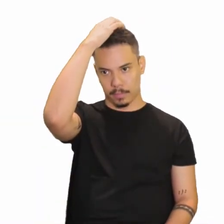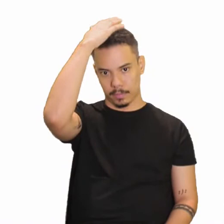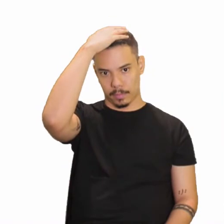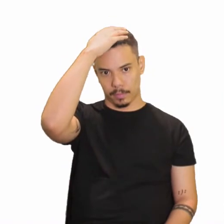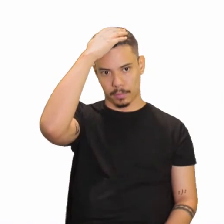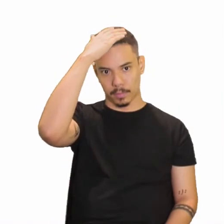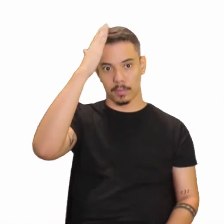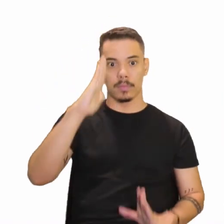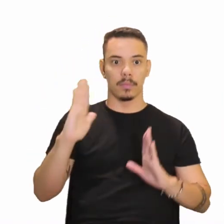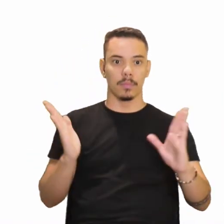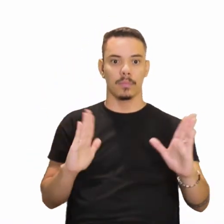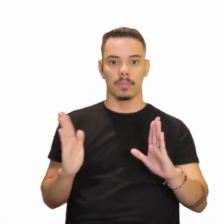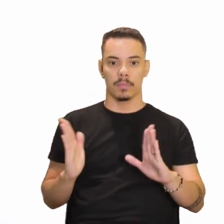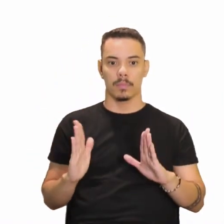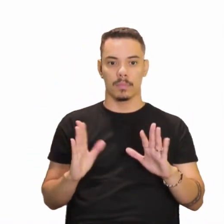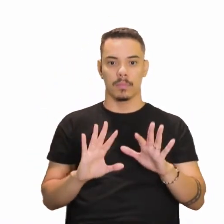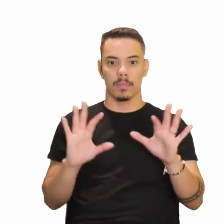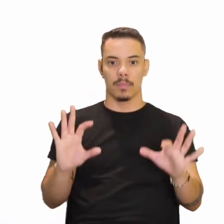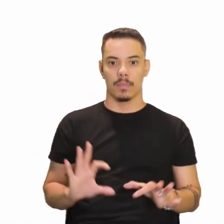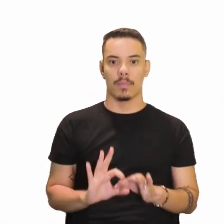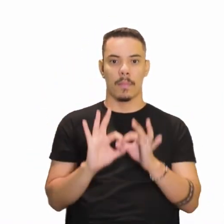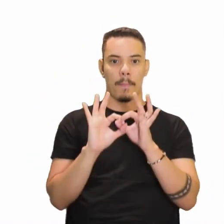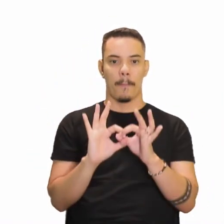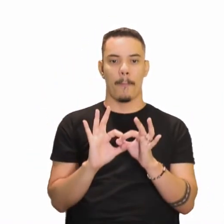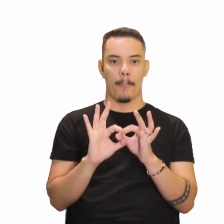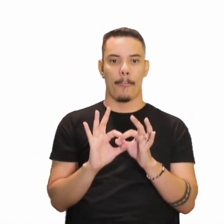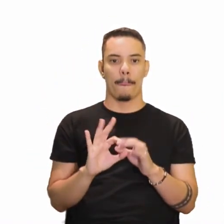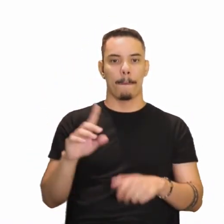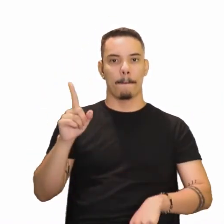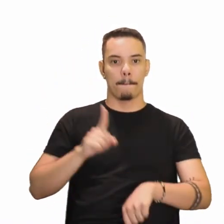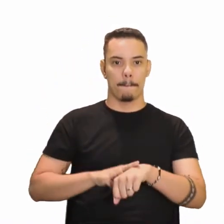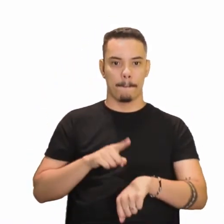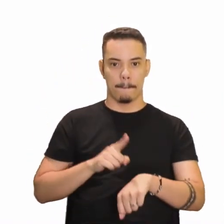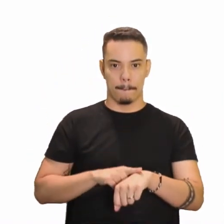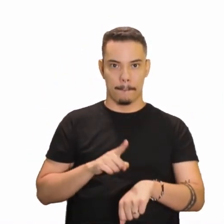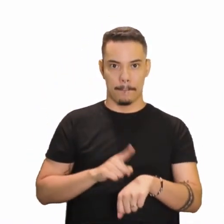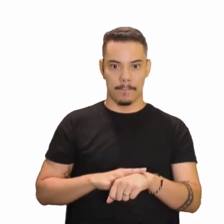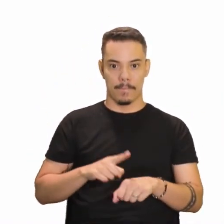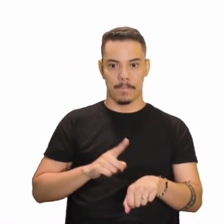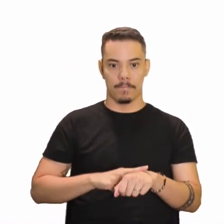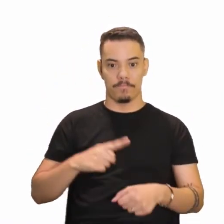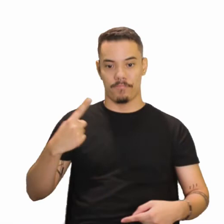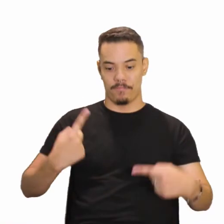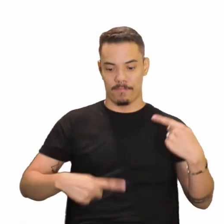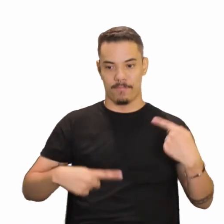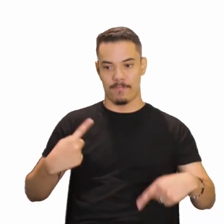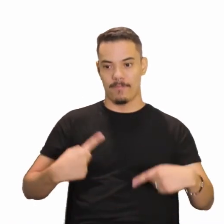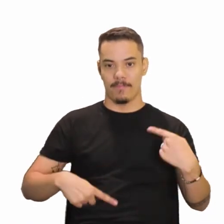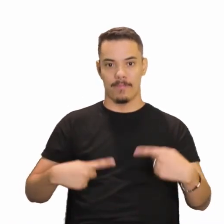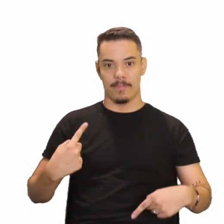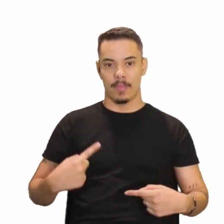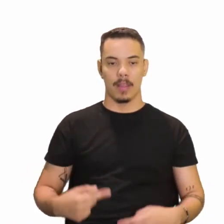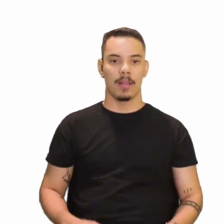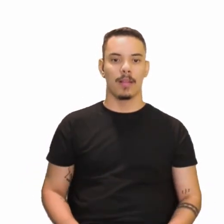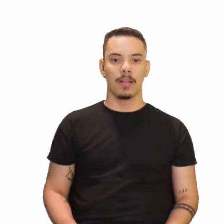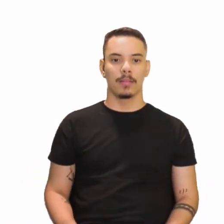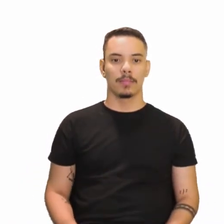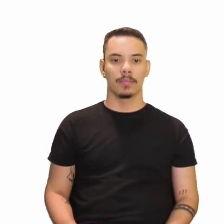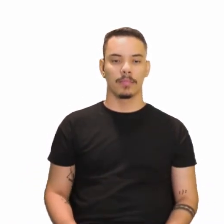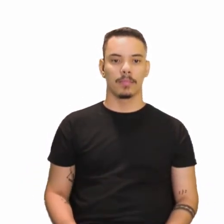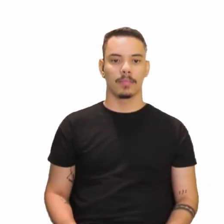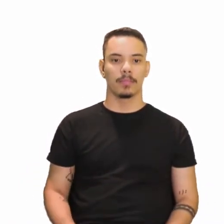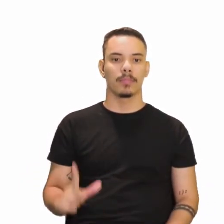época de aliança esse momento ó da política temos aqui